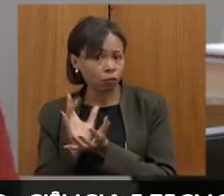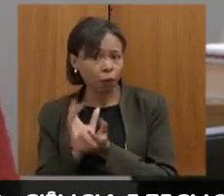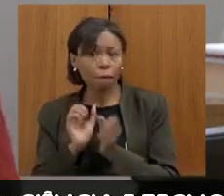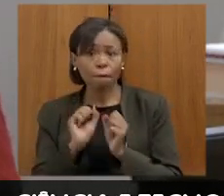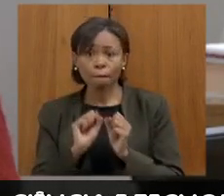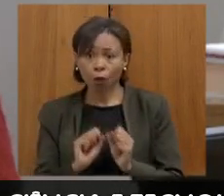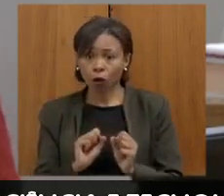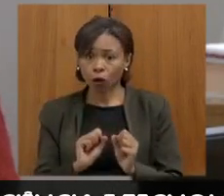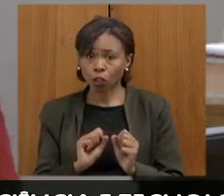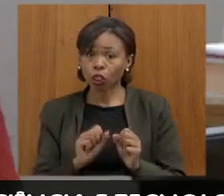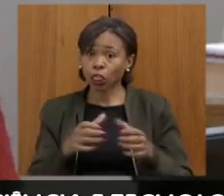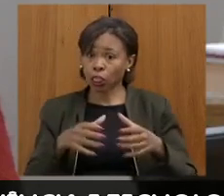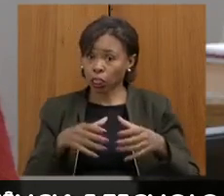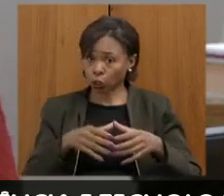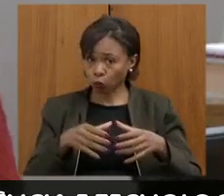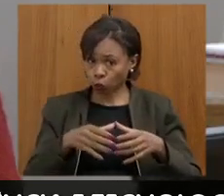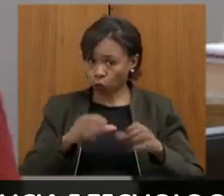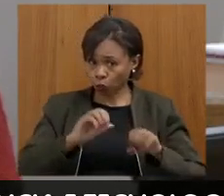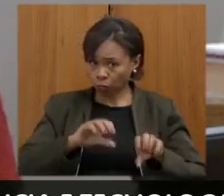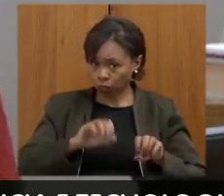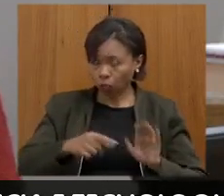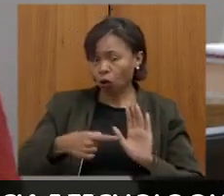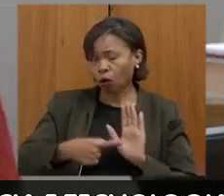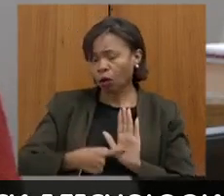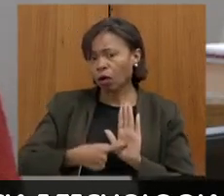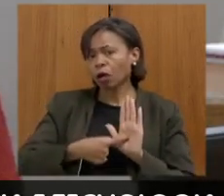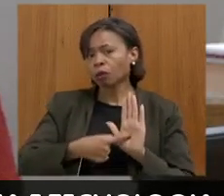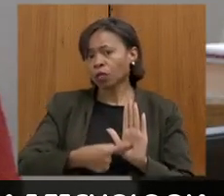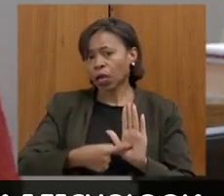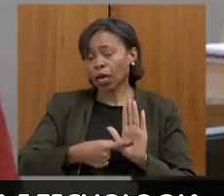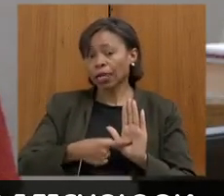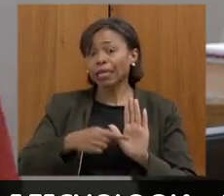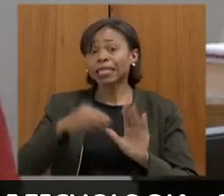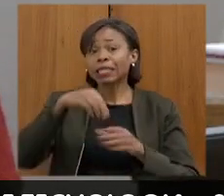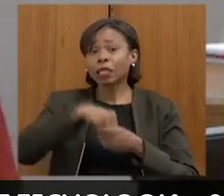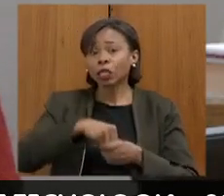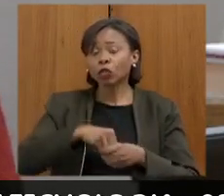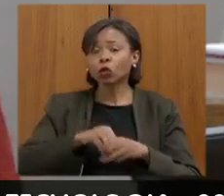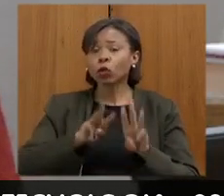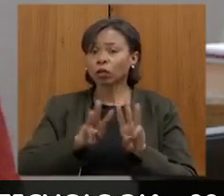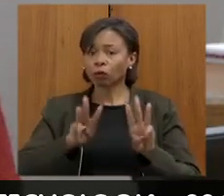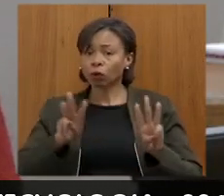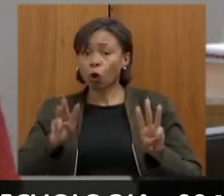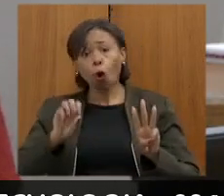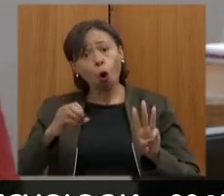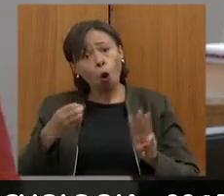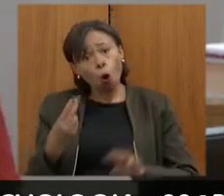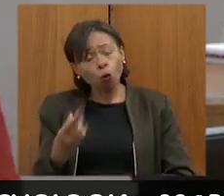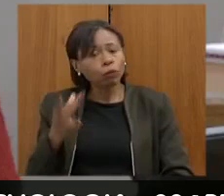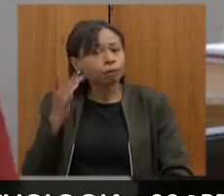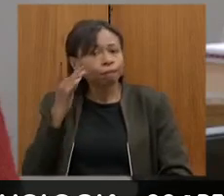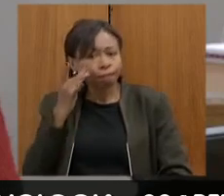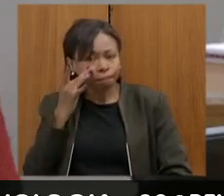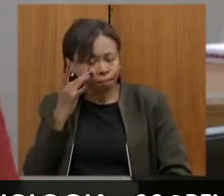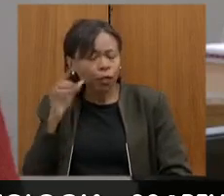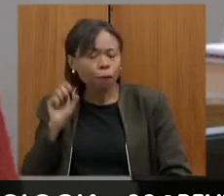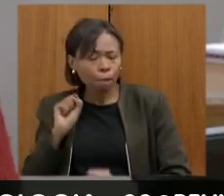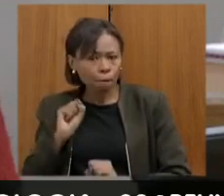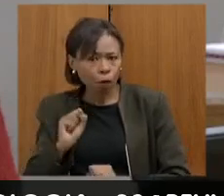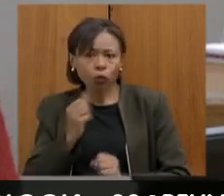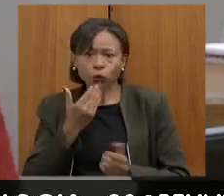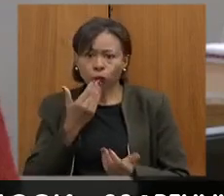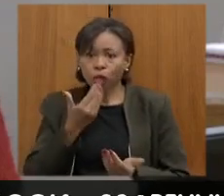Comissão de Educação, Ciência e Tecnologia, através da plataforma Cileges ou, pessoalmente, requerimentos, contendo recomendações